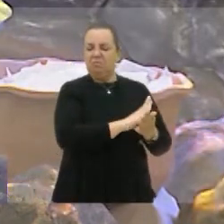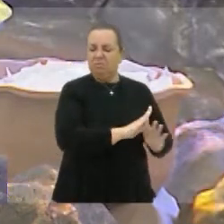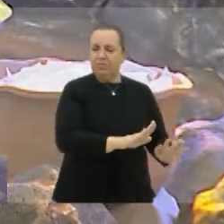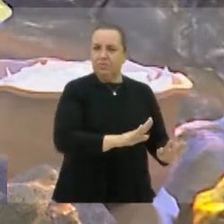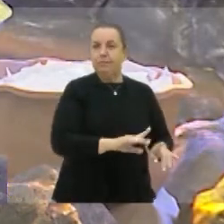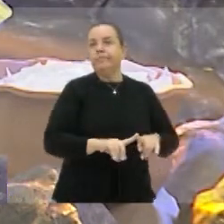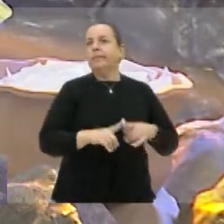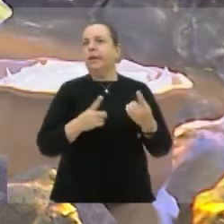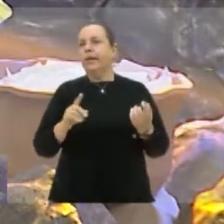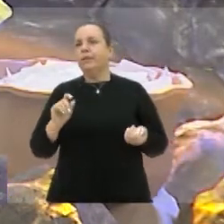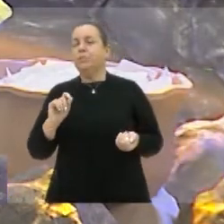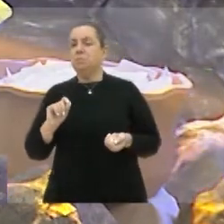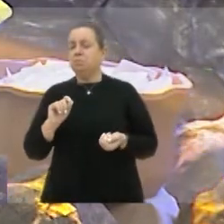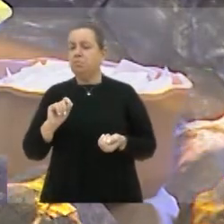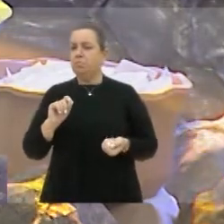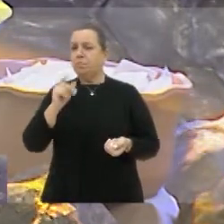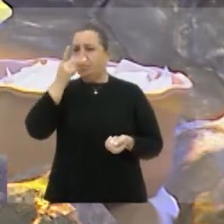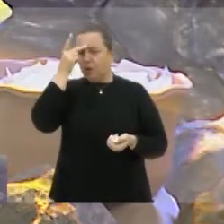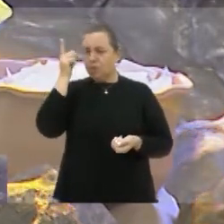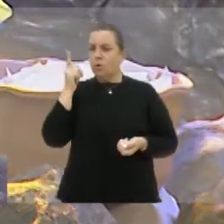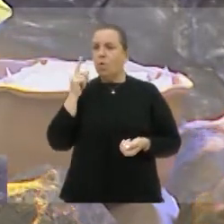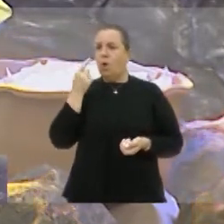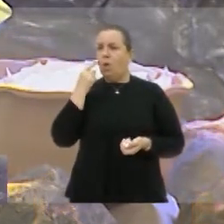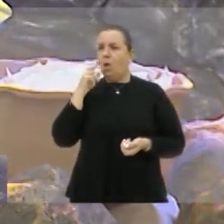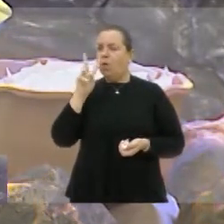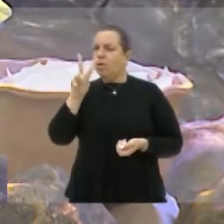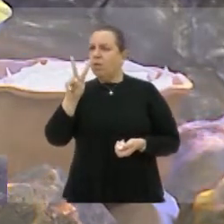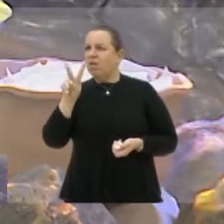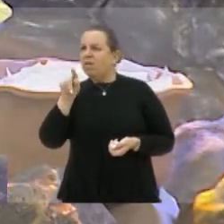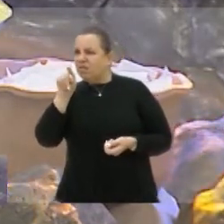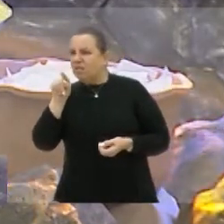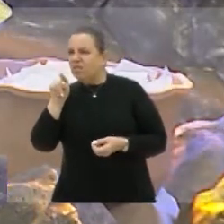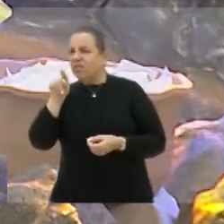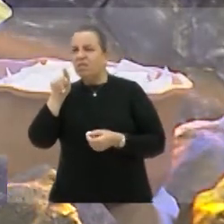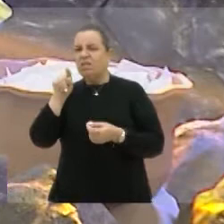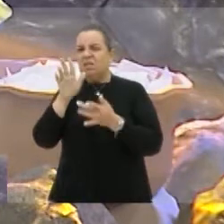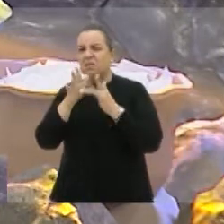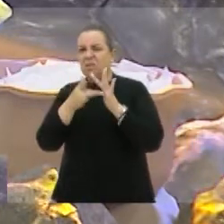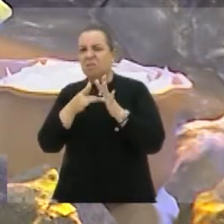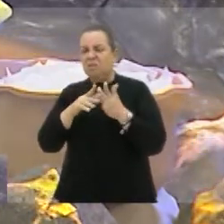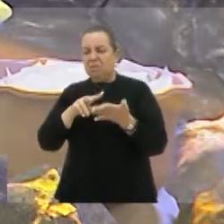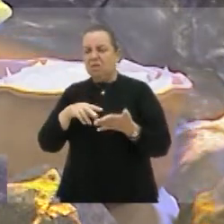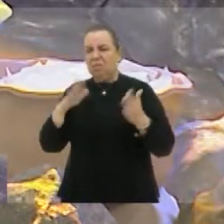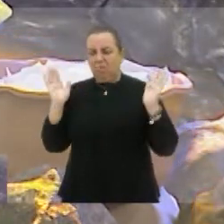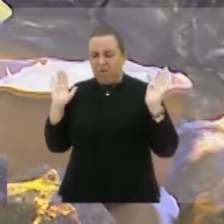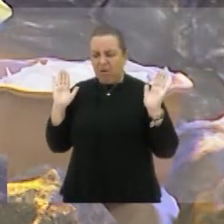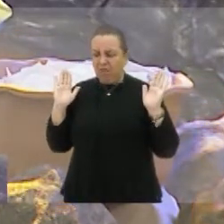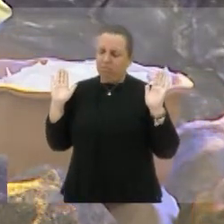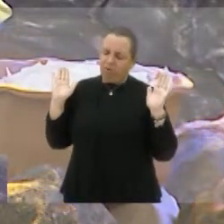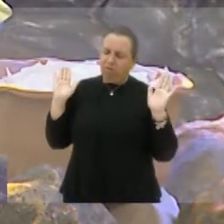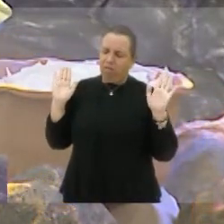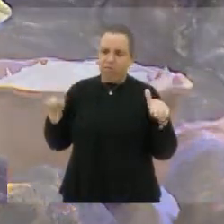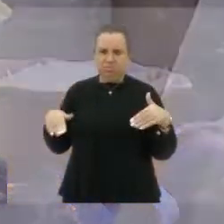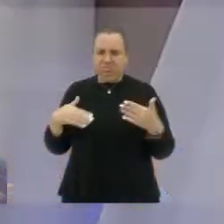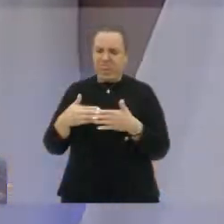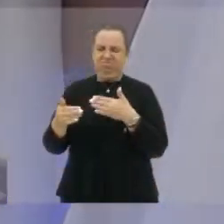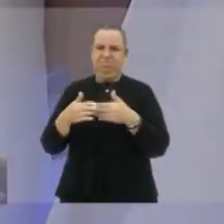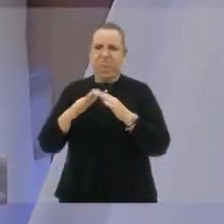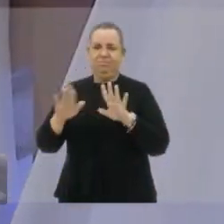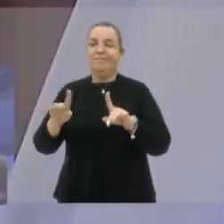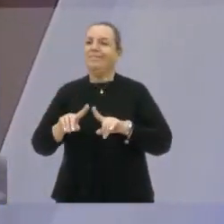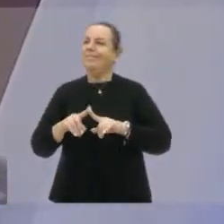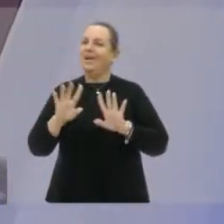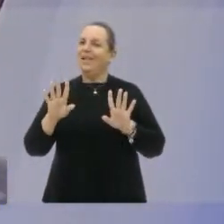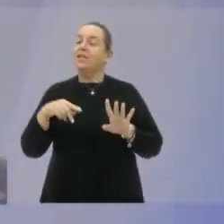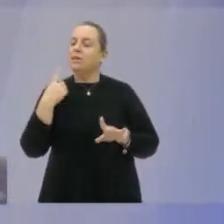fé, olha para a cruz e vê um derrotado. E aí você pode também olhar e falar assim, Padre, diante das minhas cruzes, dos